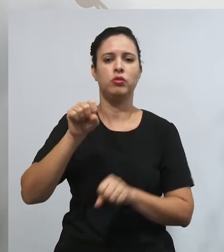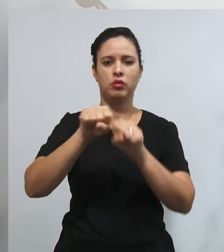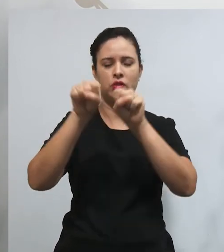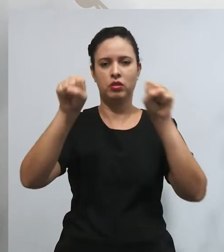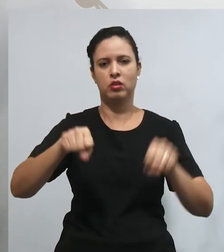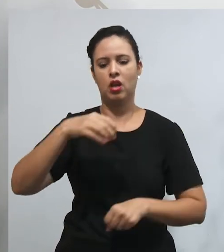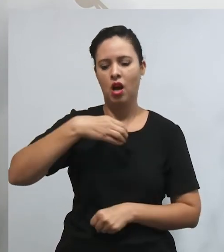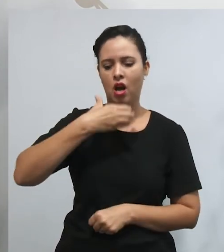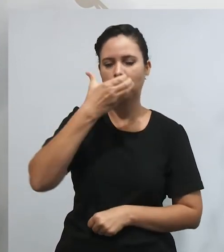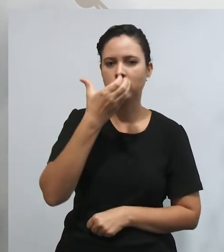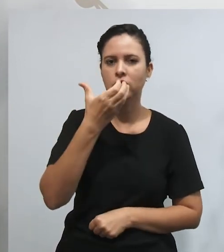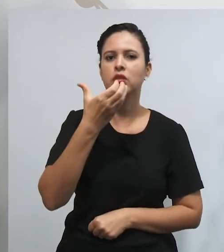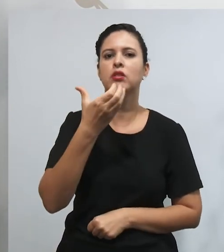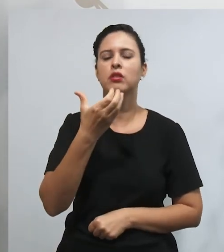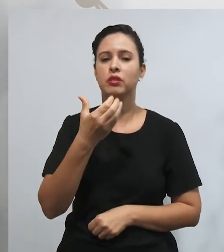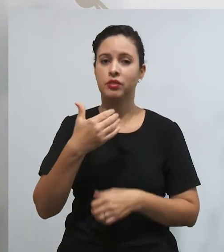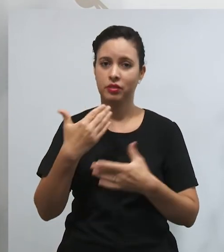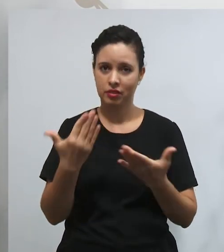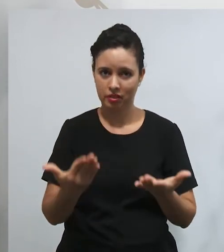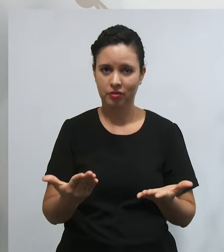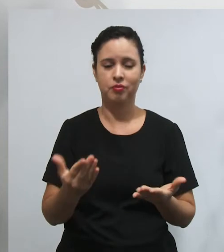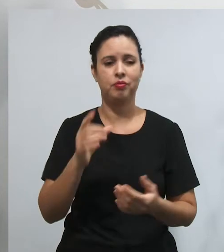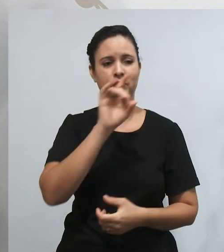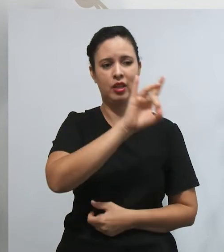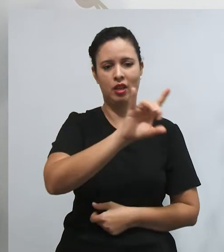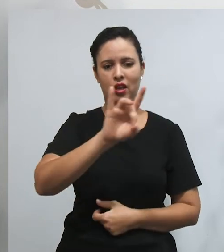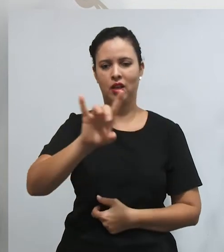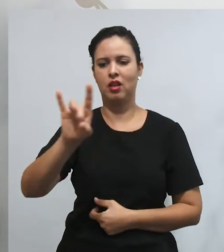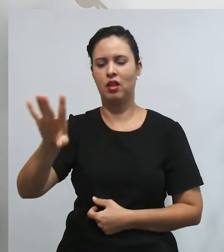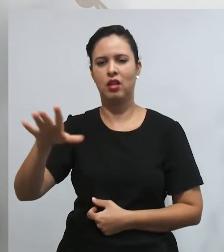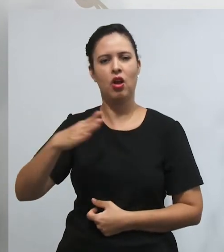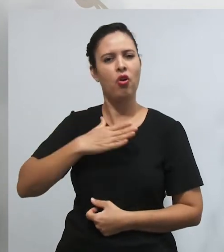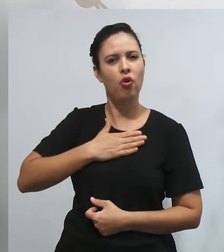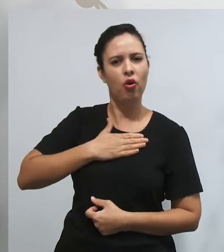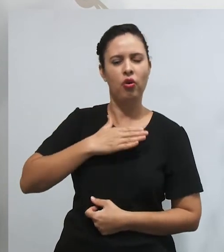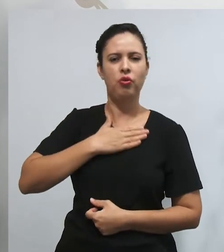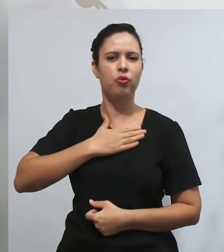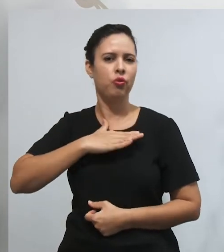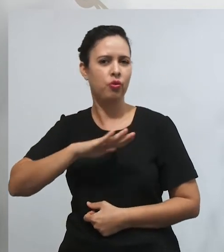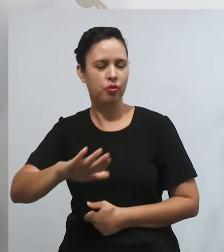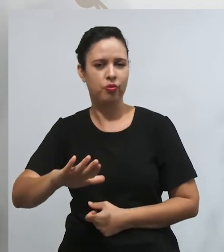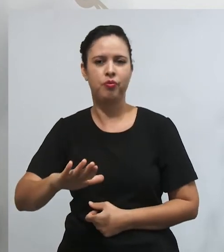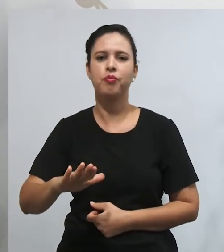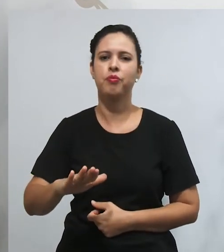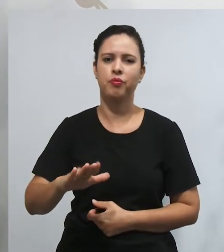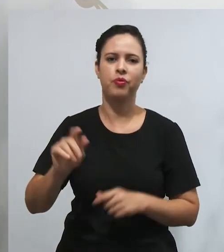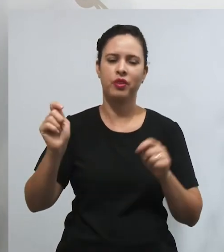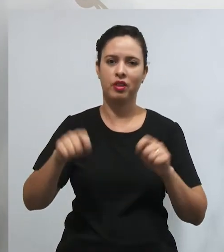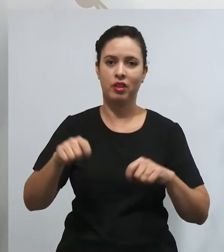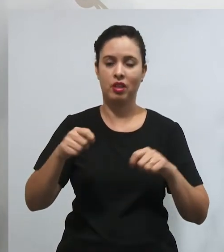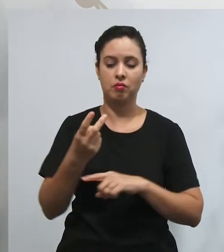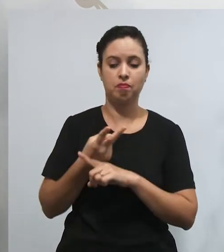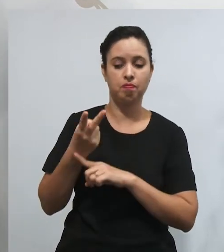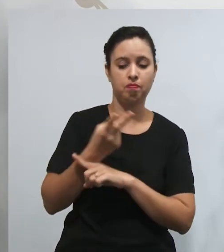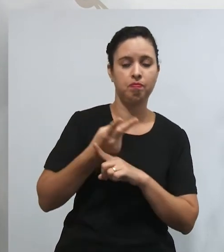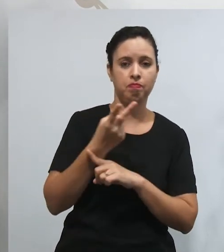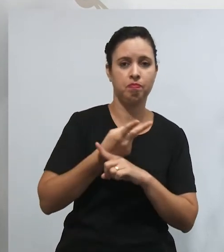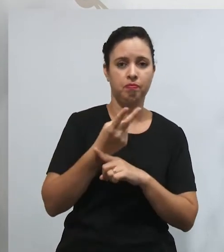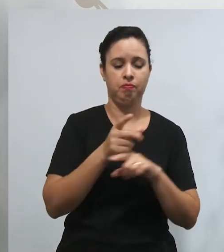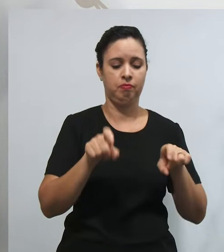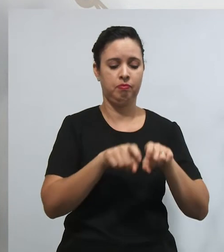trazer os recursos e a questão de todas as possibilidades que você pode estar explorando naquela